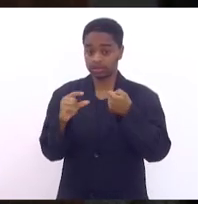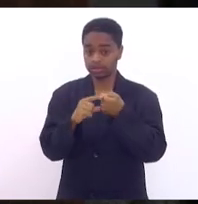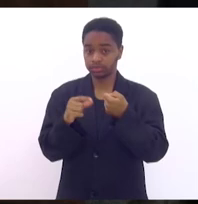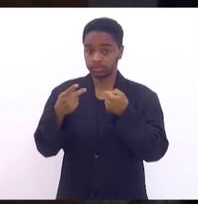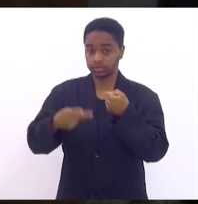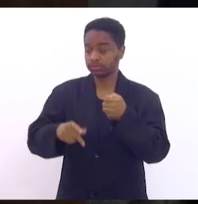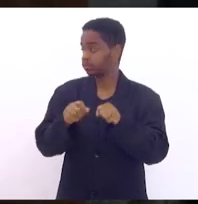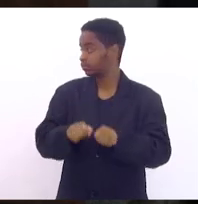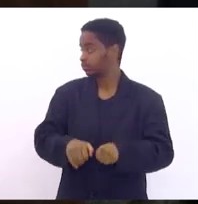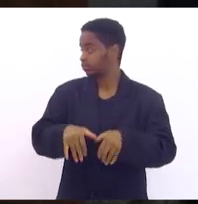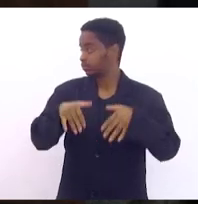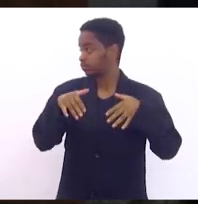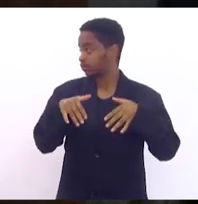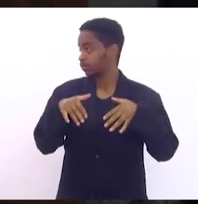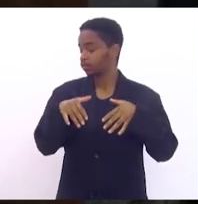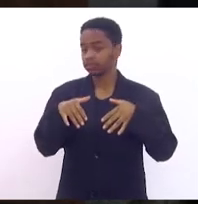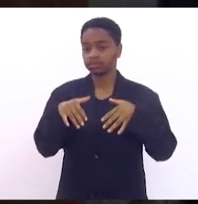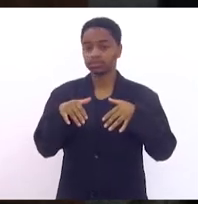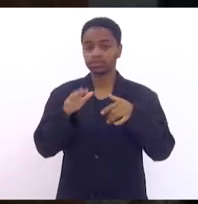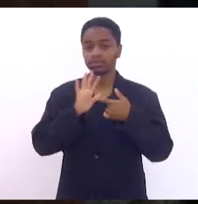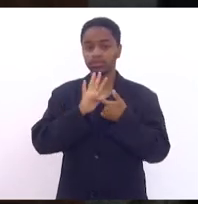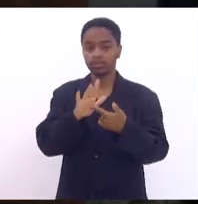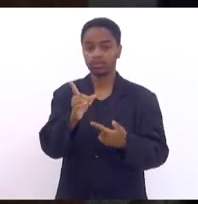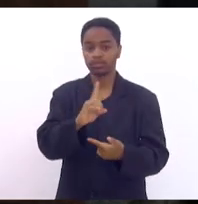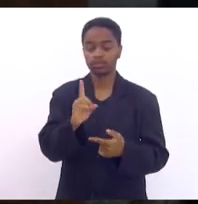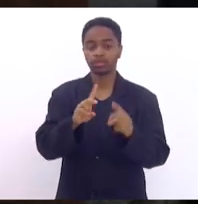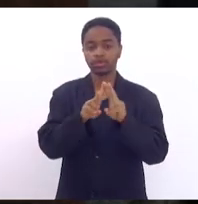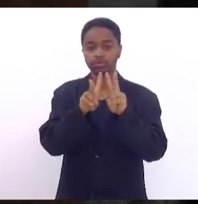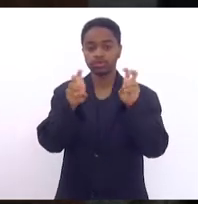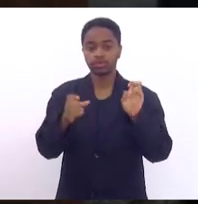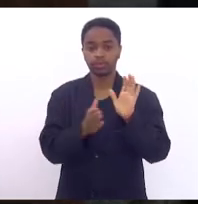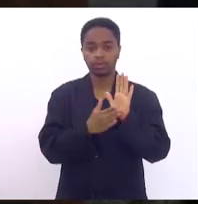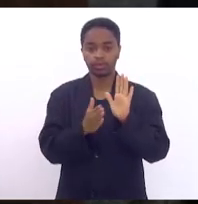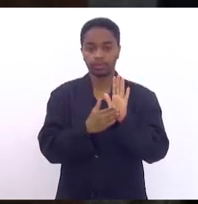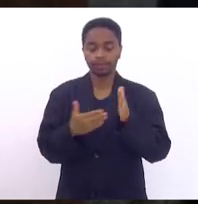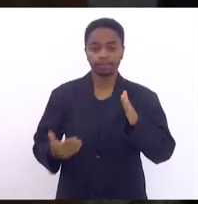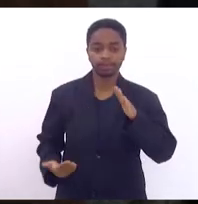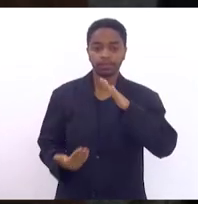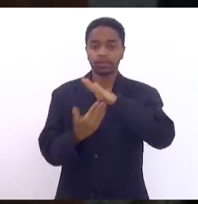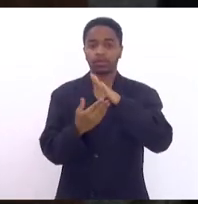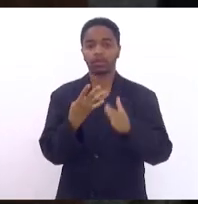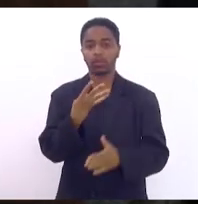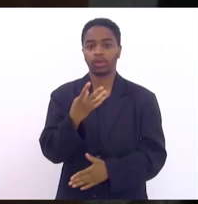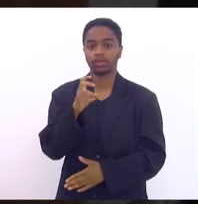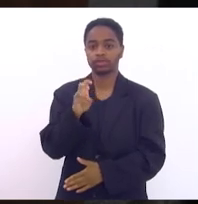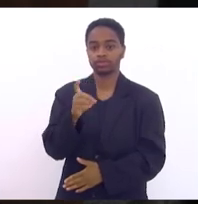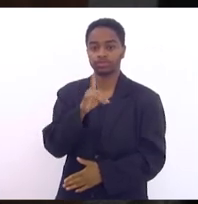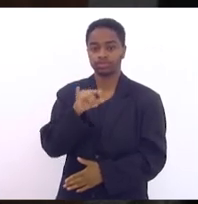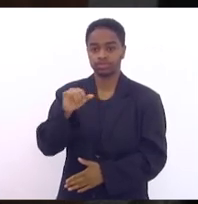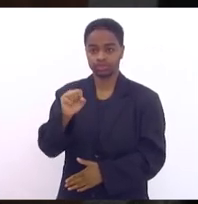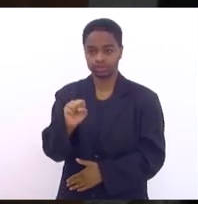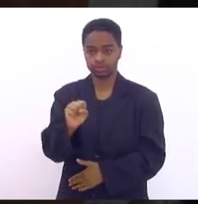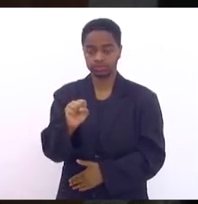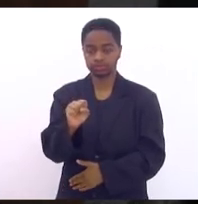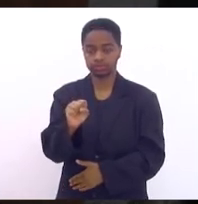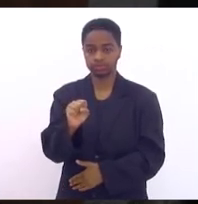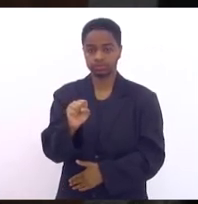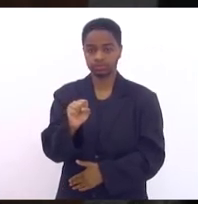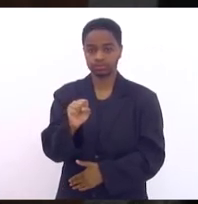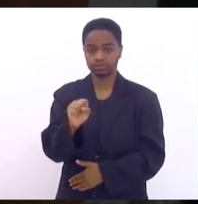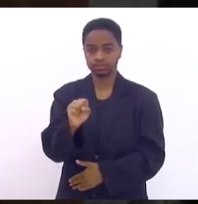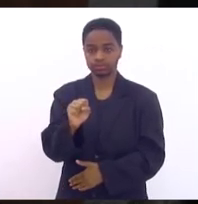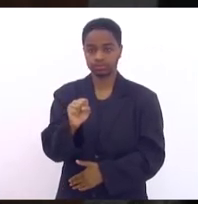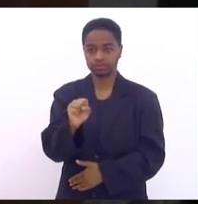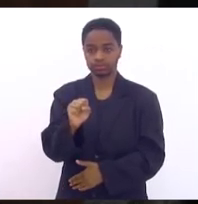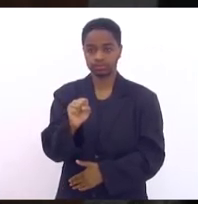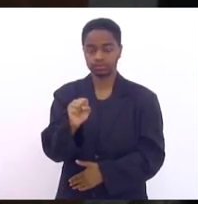Assembleia Legislativa não manifestar sobre a proposição em até 45 dias,